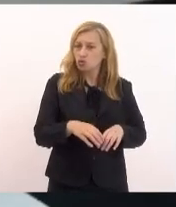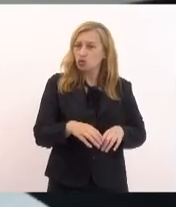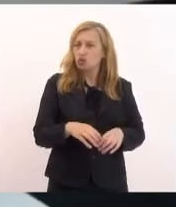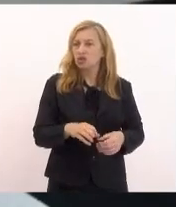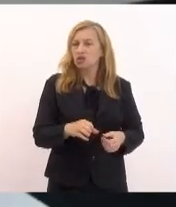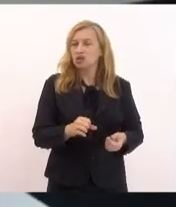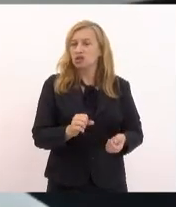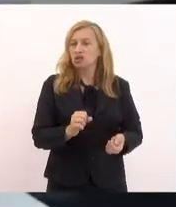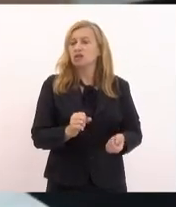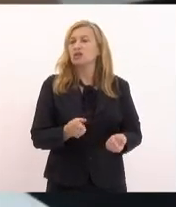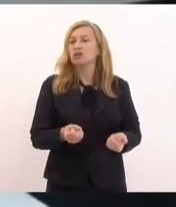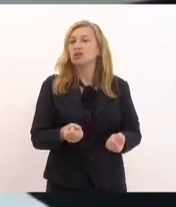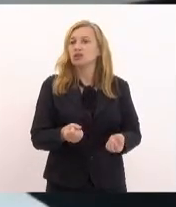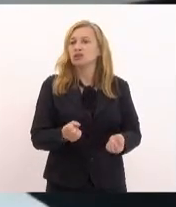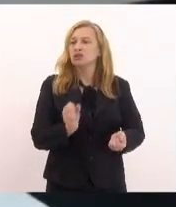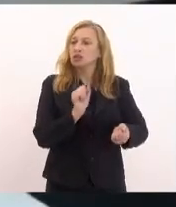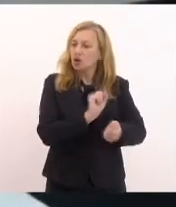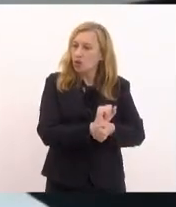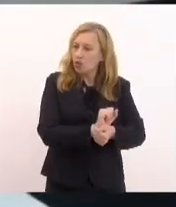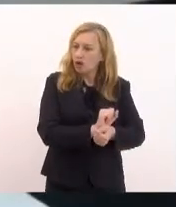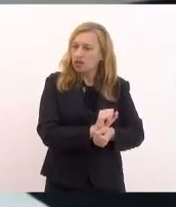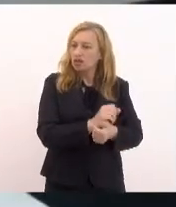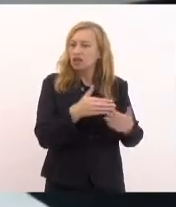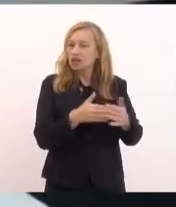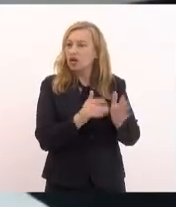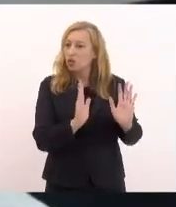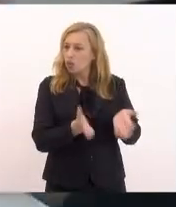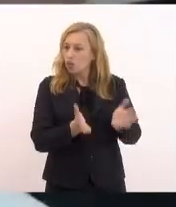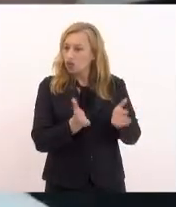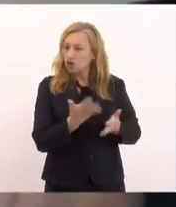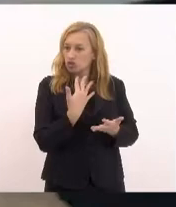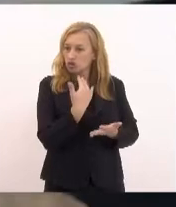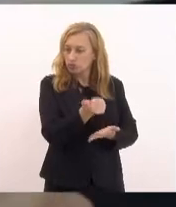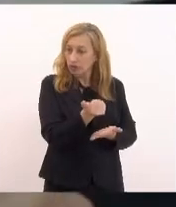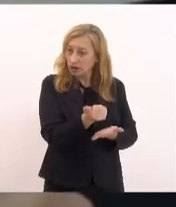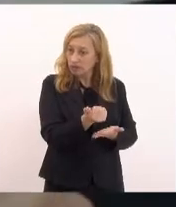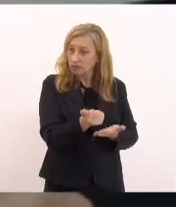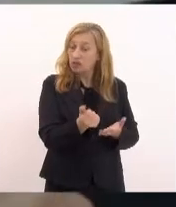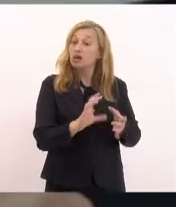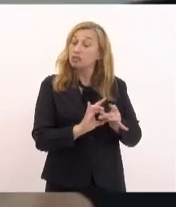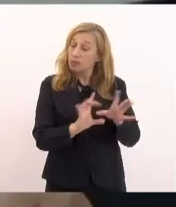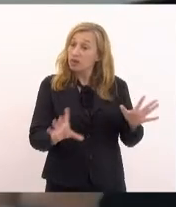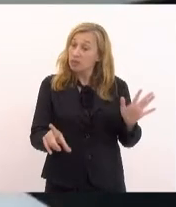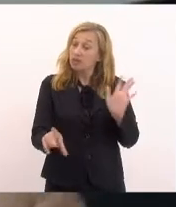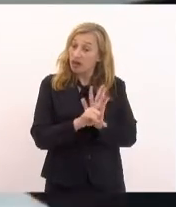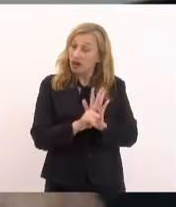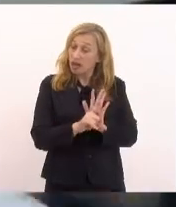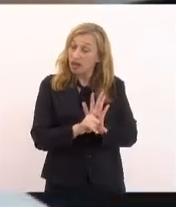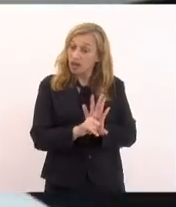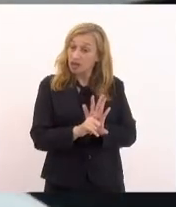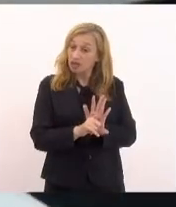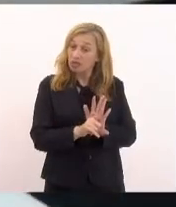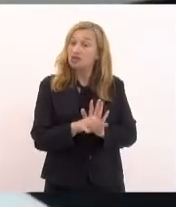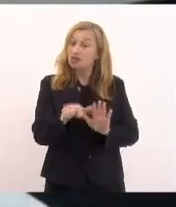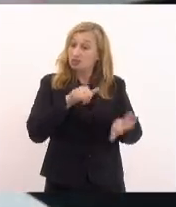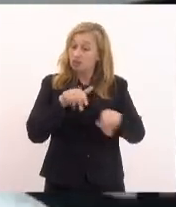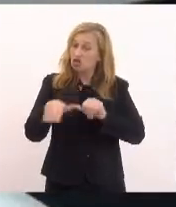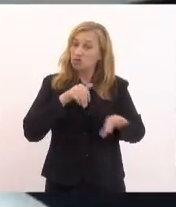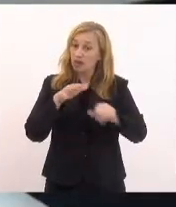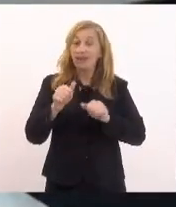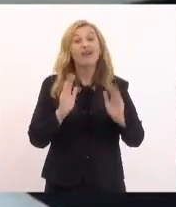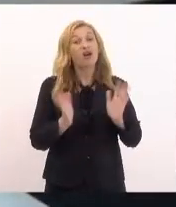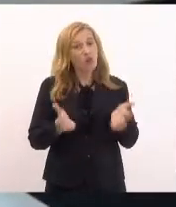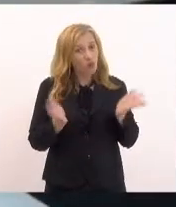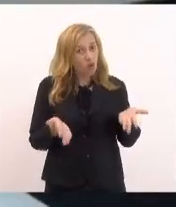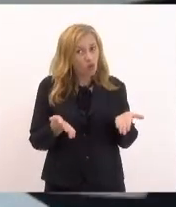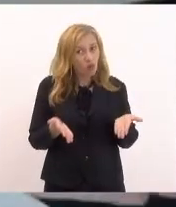vigência sobrestada e cujas ressalvas do regime de reparação fiscal permitem que os concursados aprovados sejam chamados, e agora